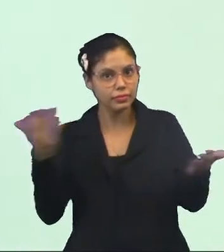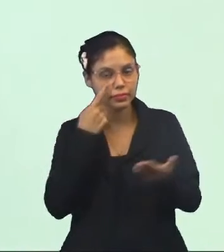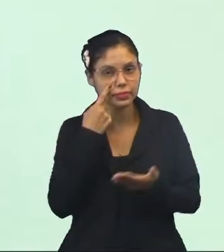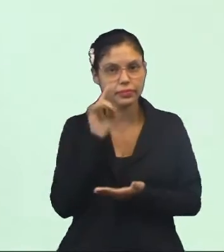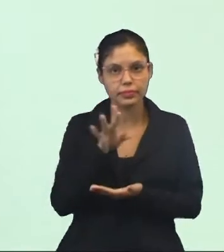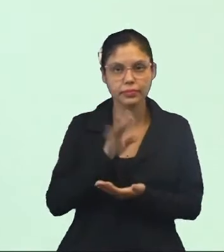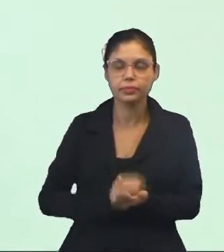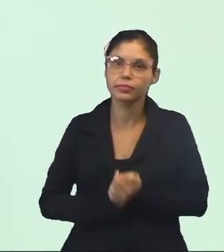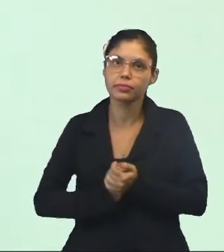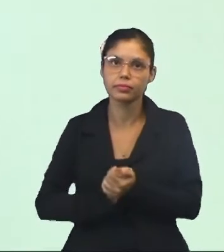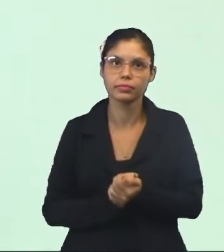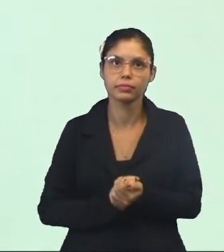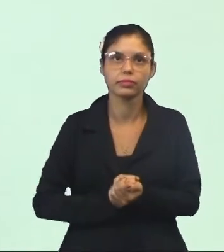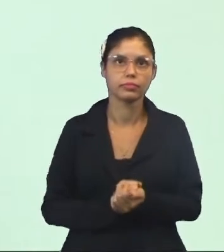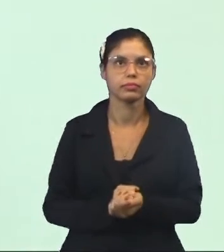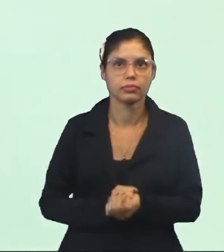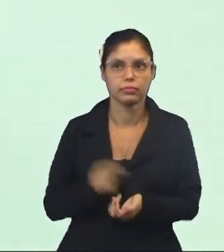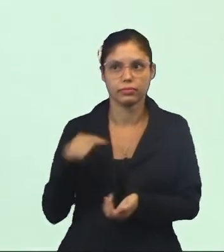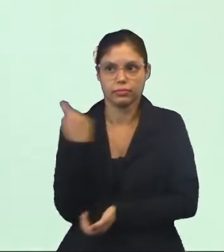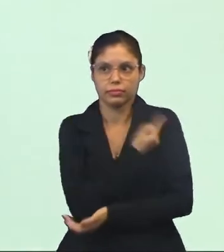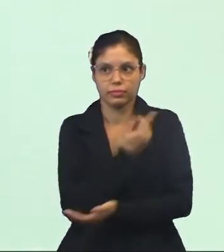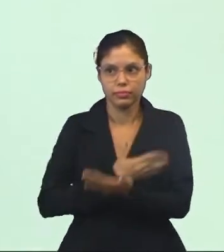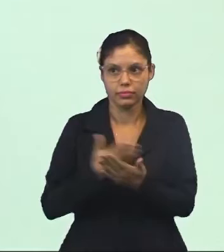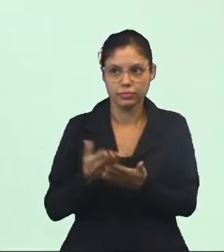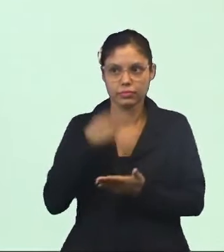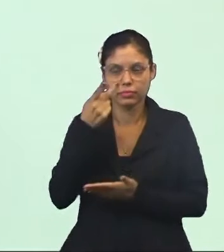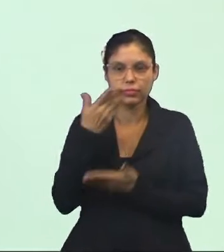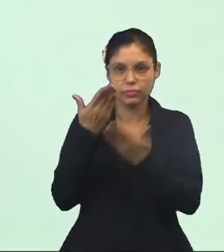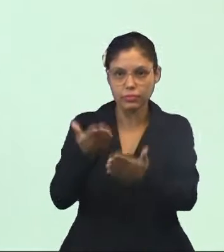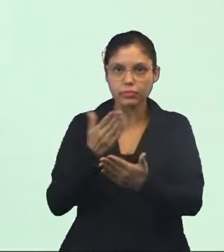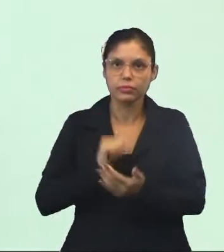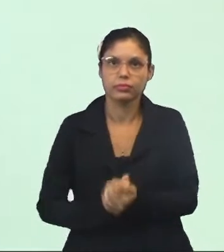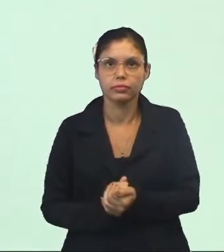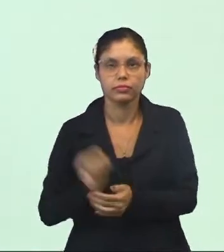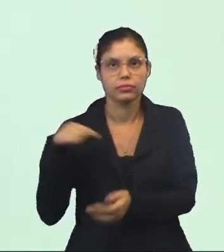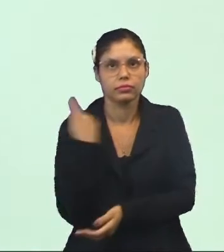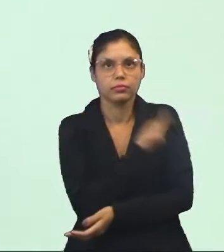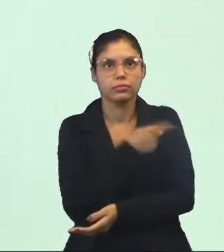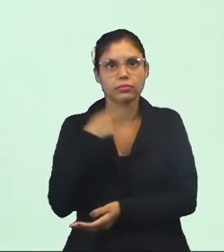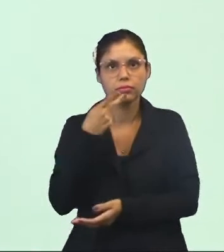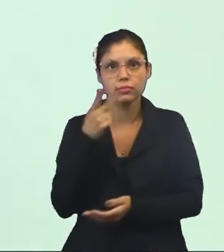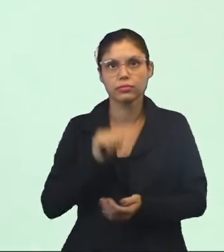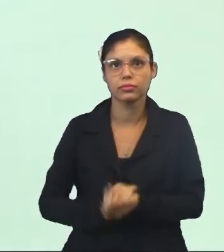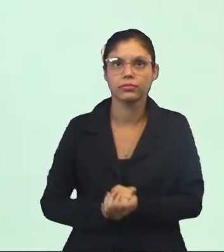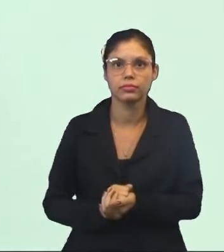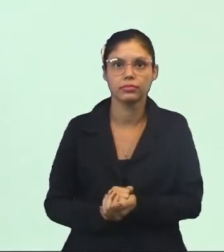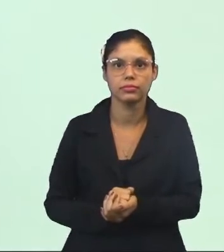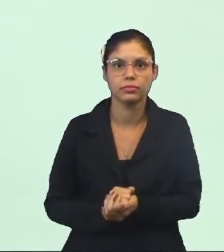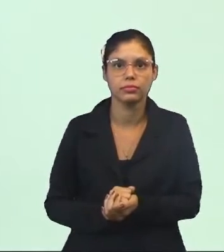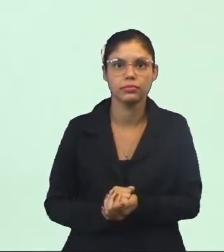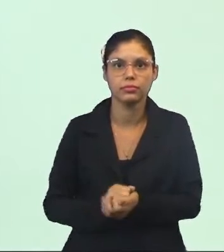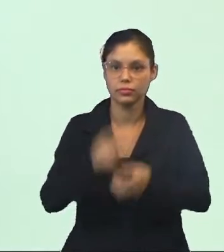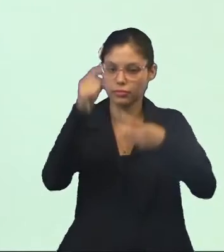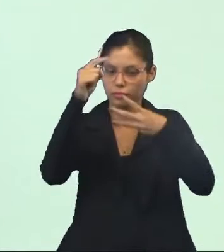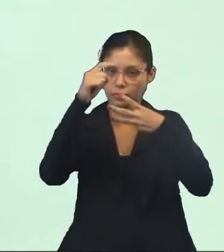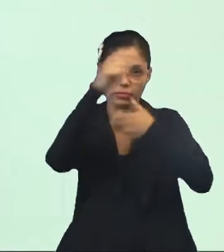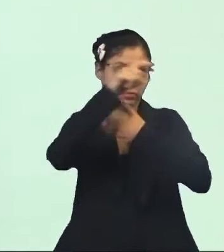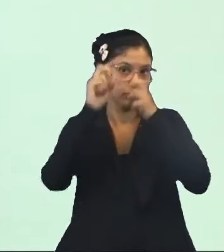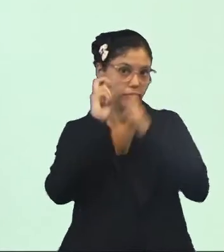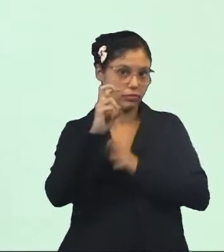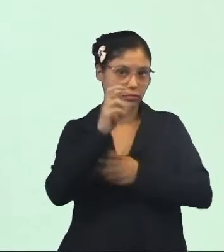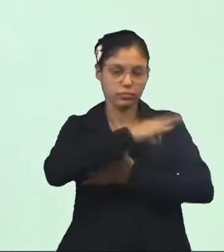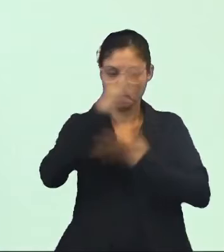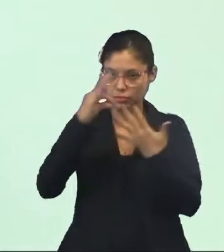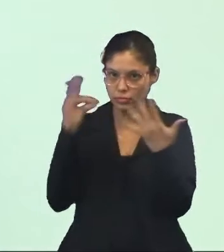só. Para a gente começar a falar disso, nós vamos falar, tá, de 5 passos